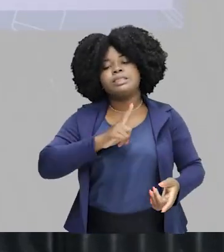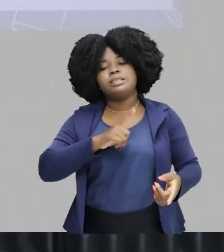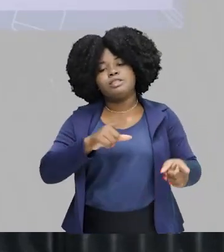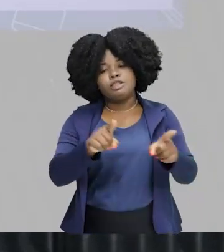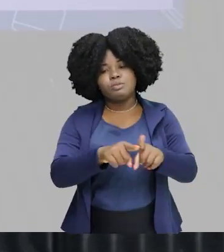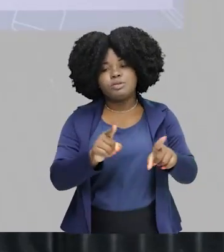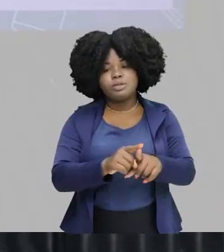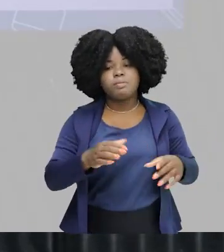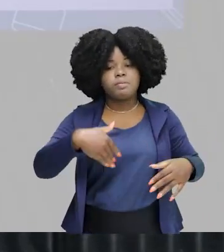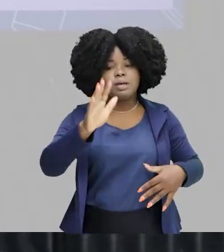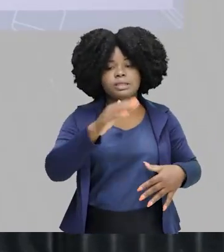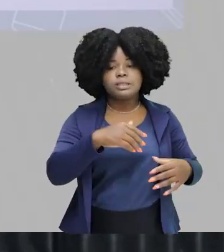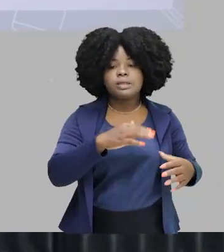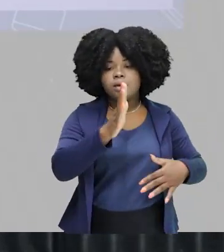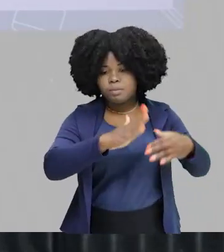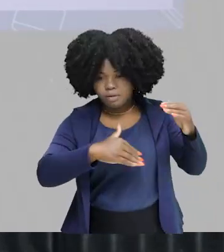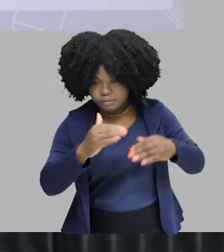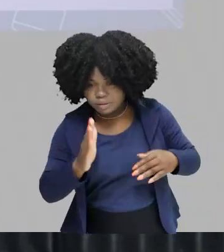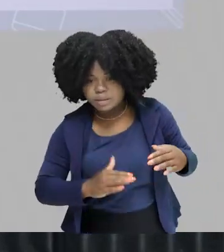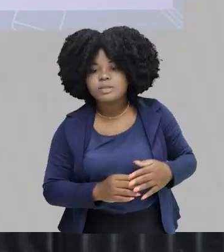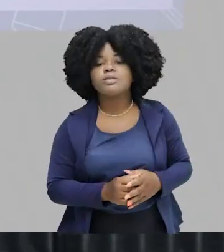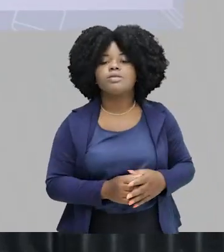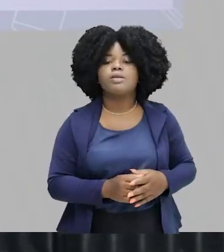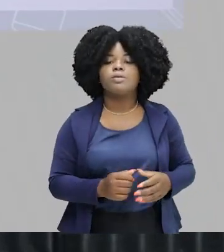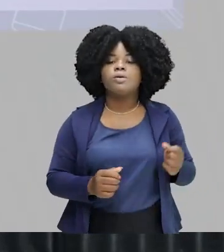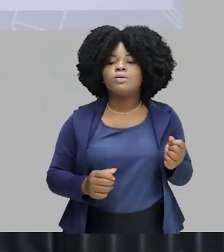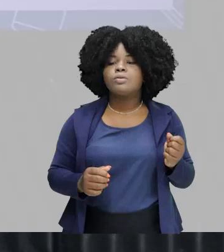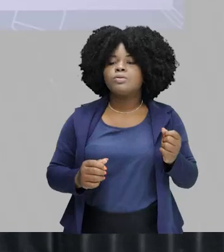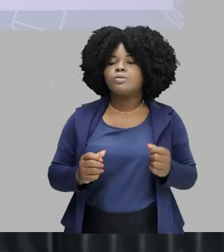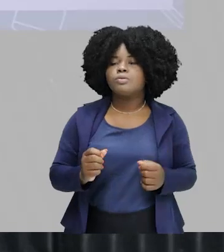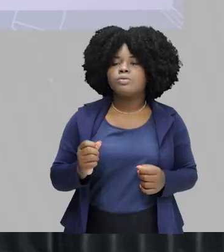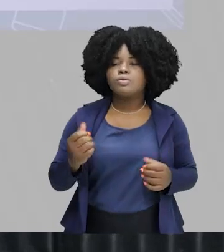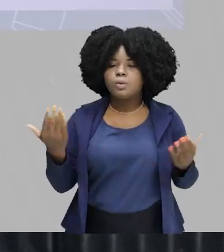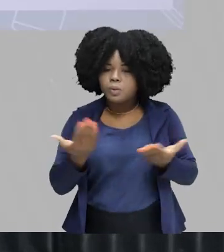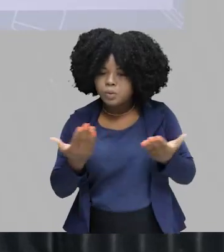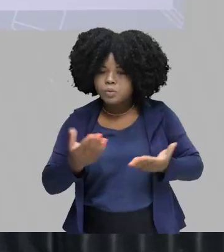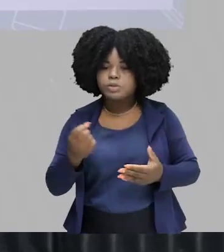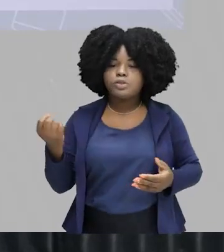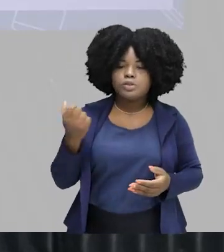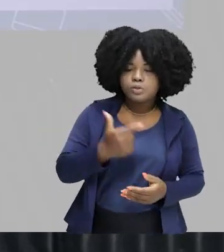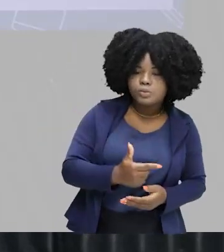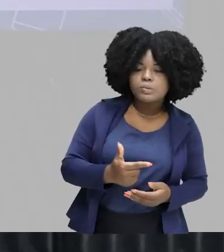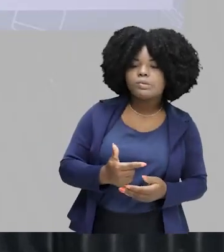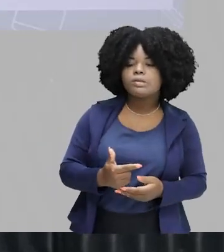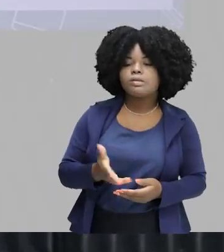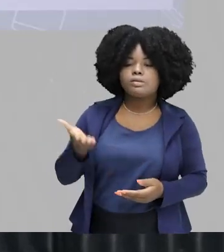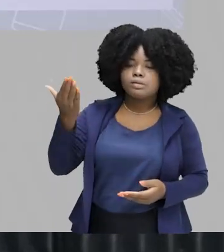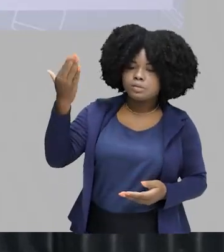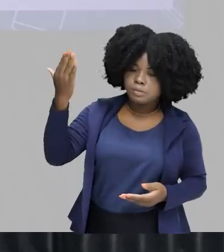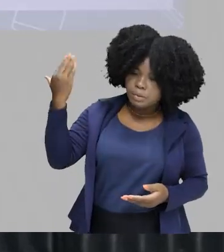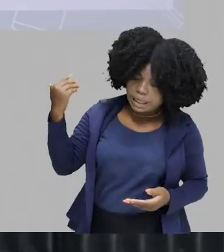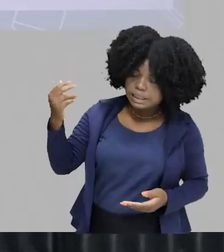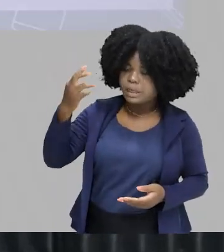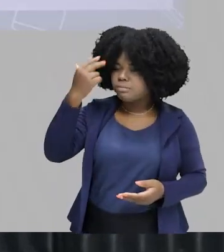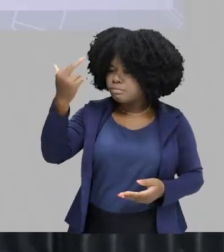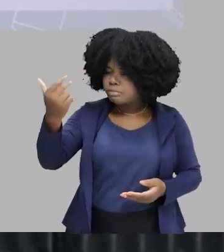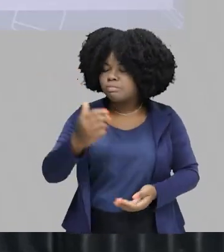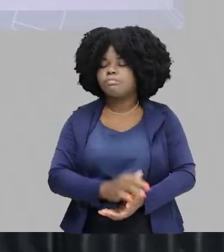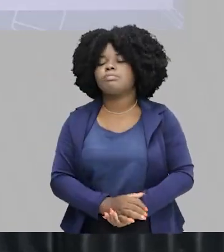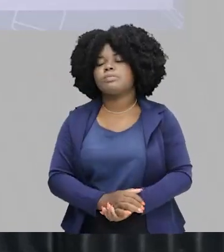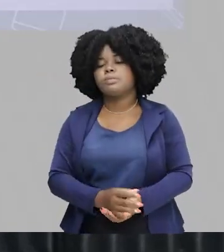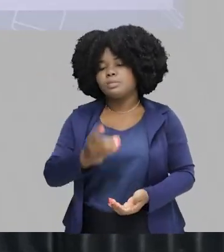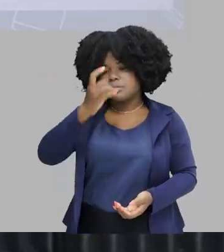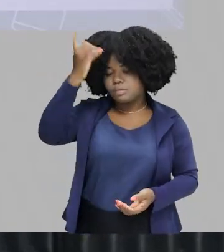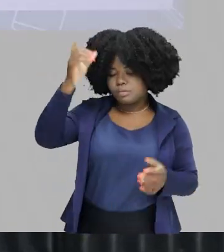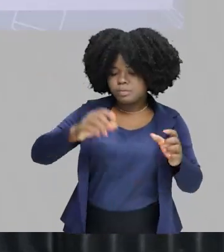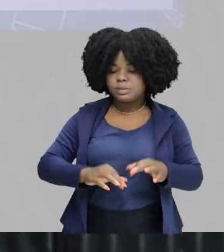mais profissões hoje do que tínhamos há 5, 6 séculos na história, né? No passado. Então essa é a ideia